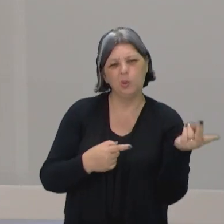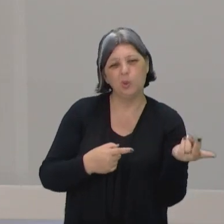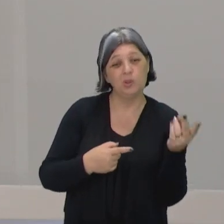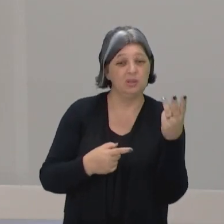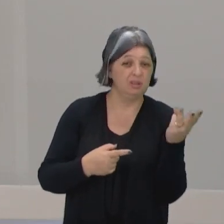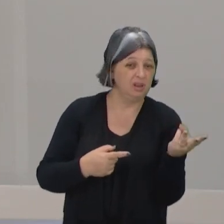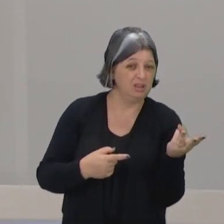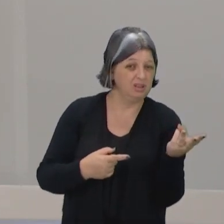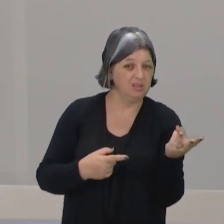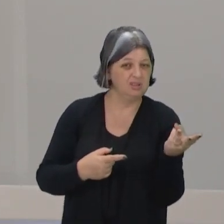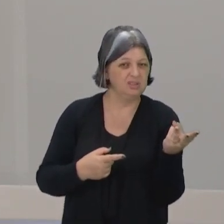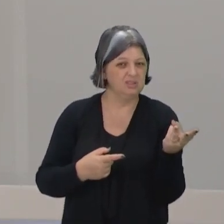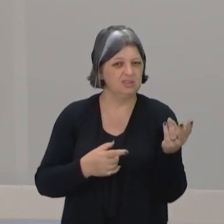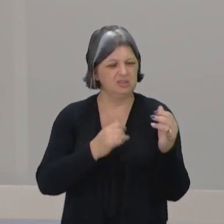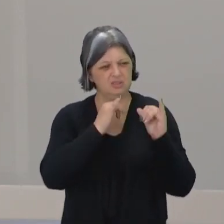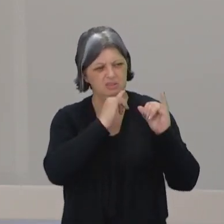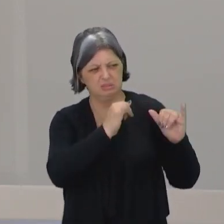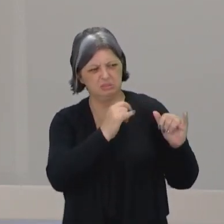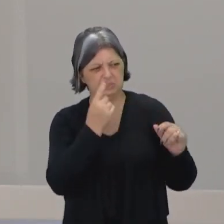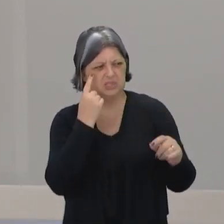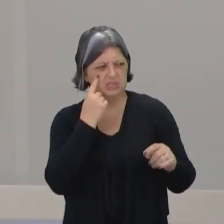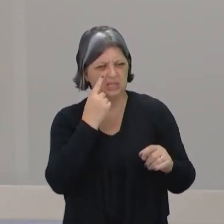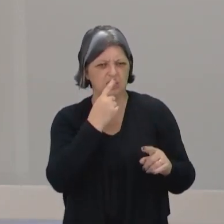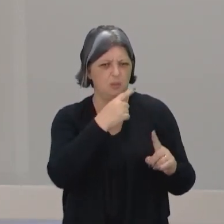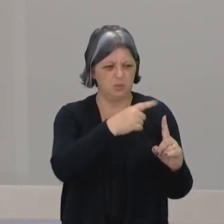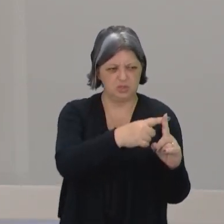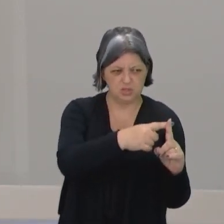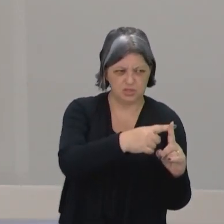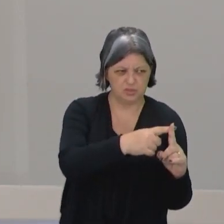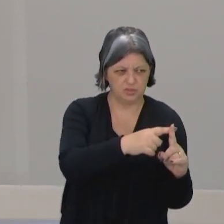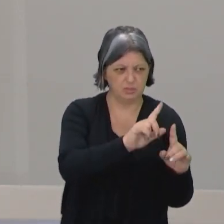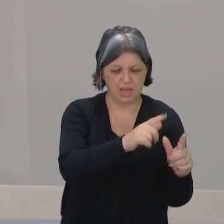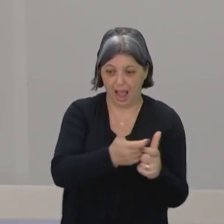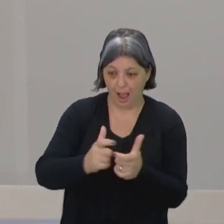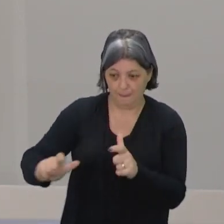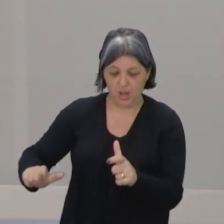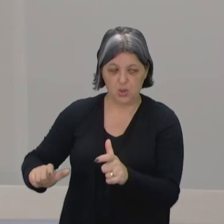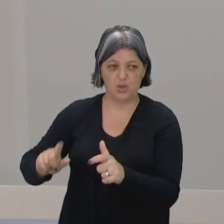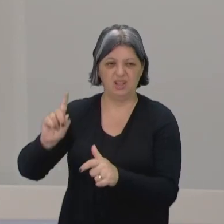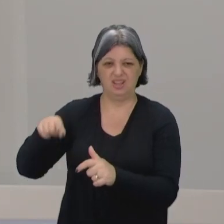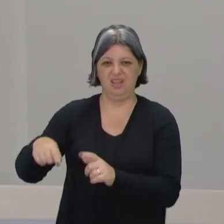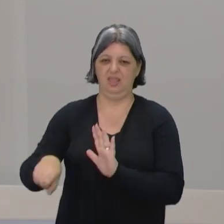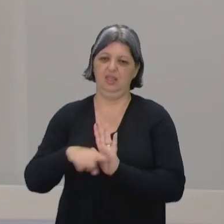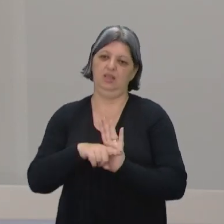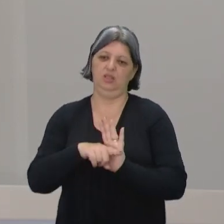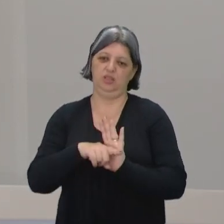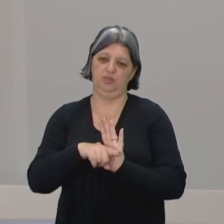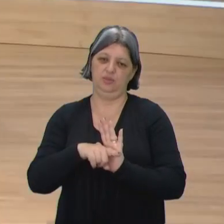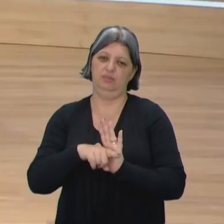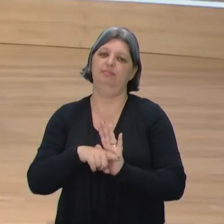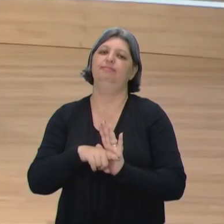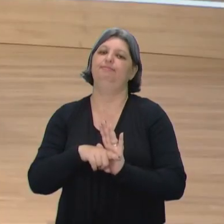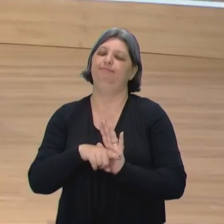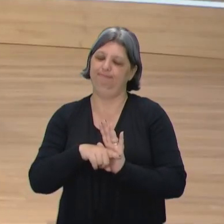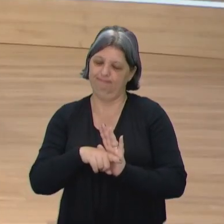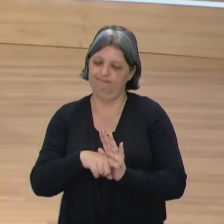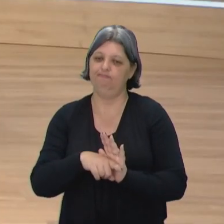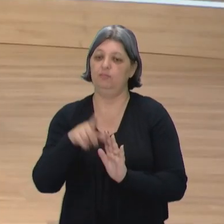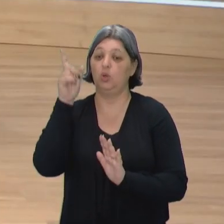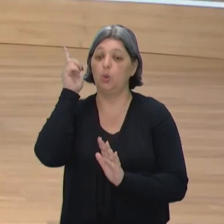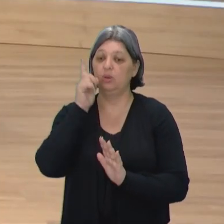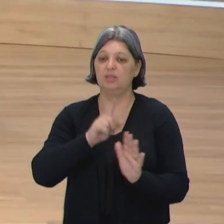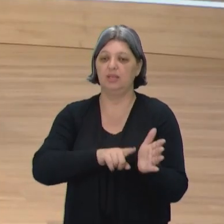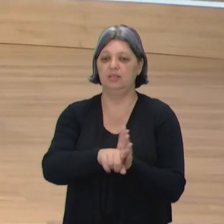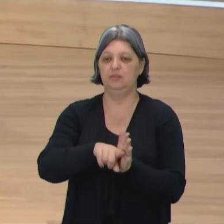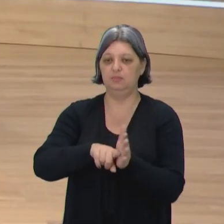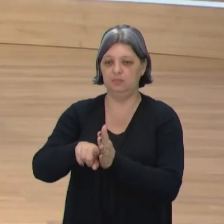3 estão comunicando como algo positivo e todo o restante como negativo? Então, a gente consegue analisar melhor essas informações. Exatamente. E ser um